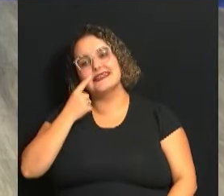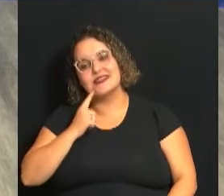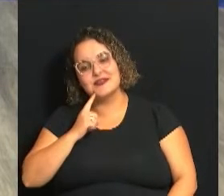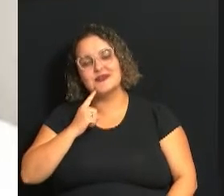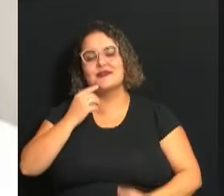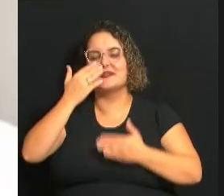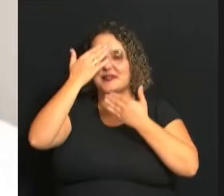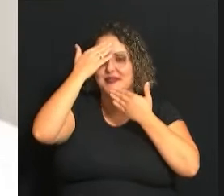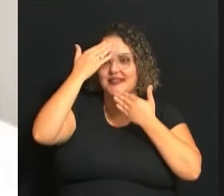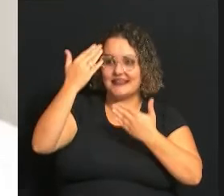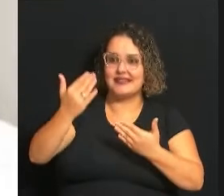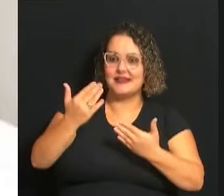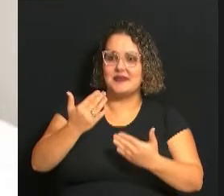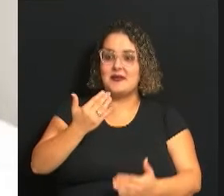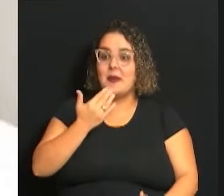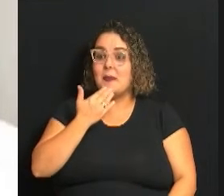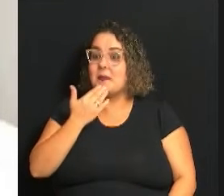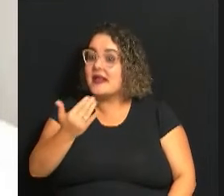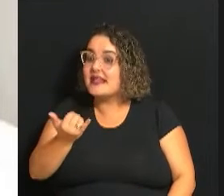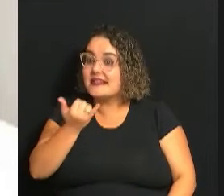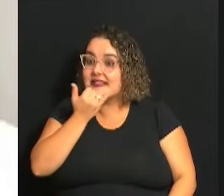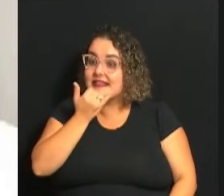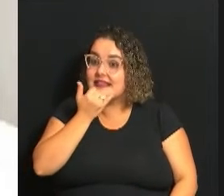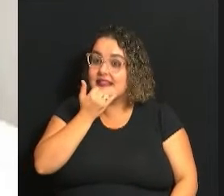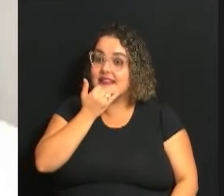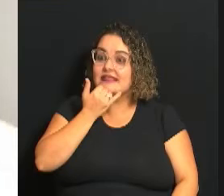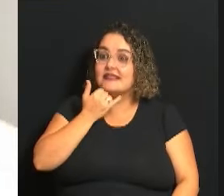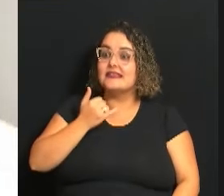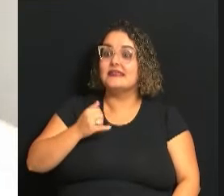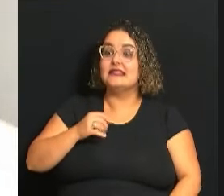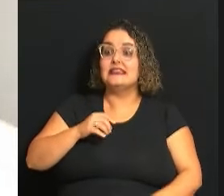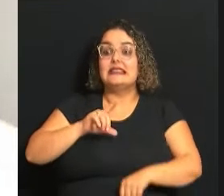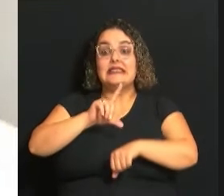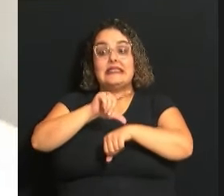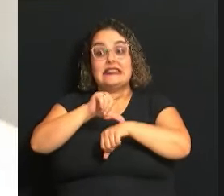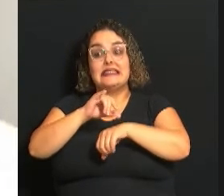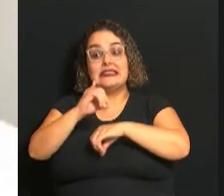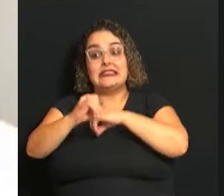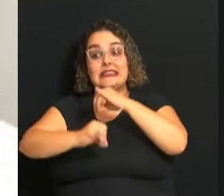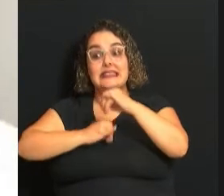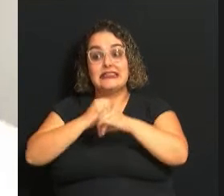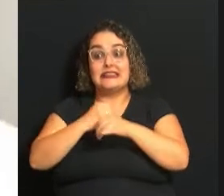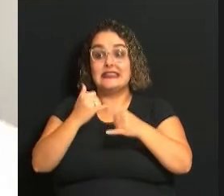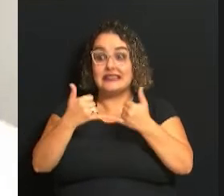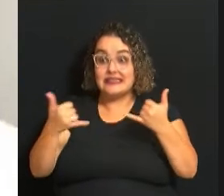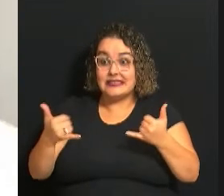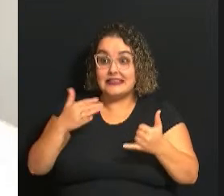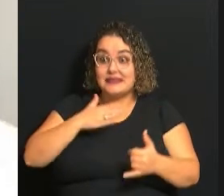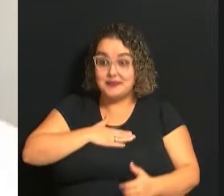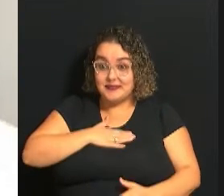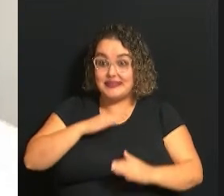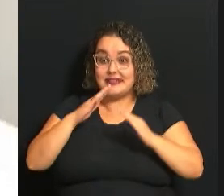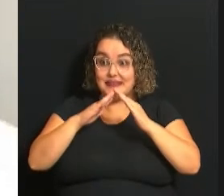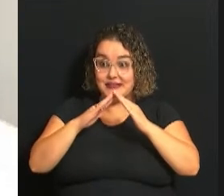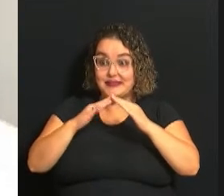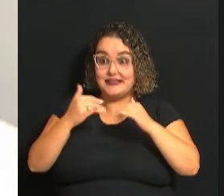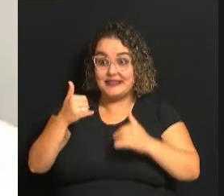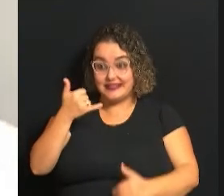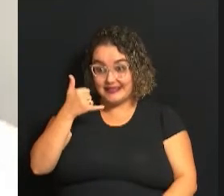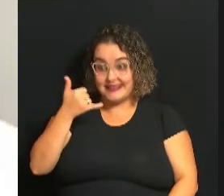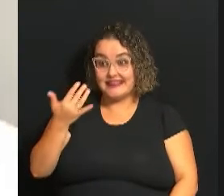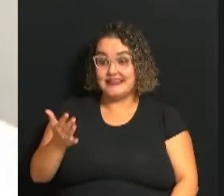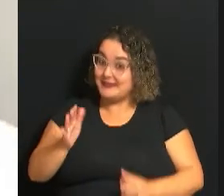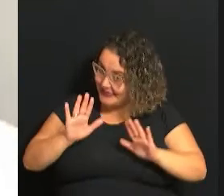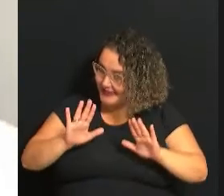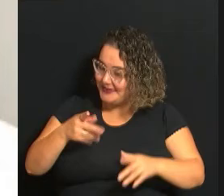convite. Peço já desculpas de antemão se estiver com delay. Infelizmente, acabou a energia na minha casa, então eu estou pelo celular, tá? Mas vamos